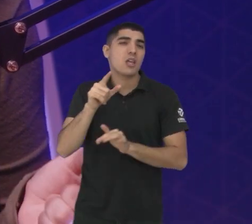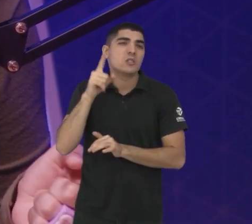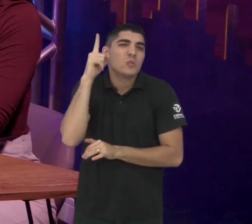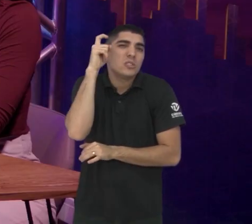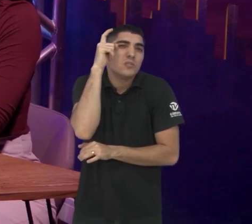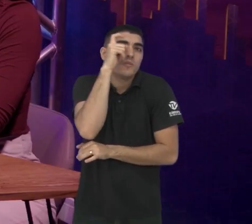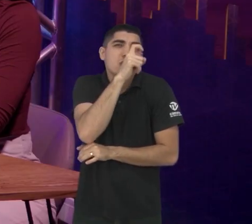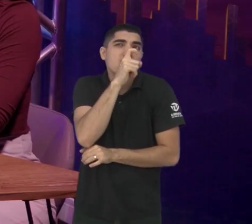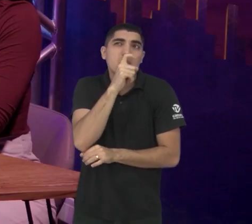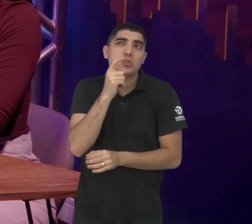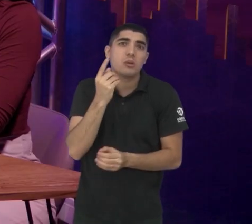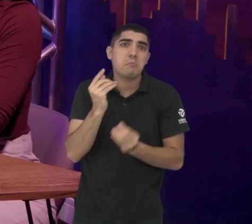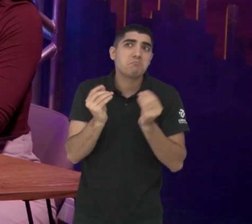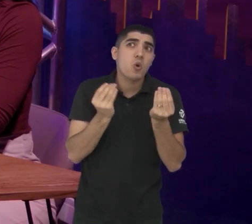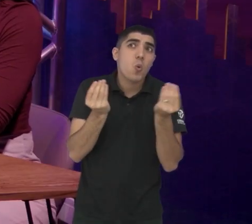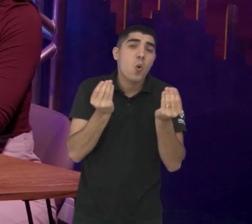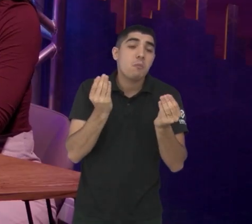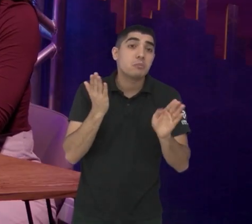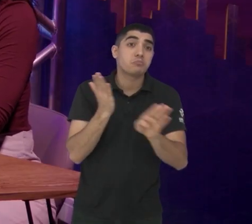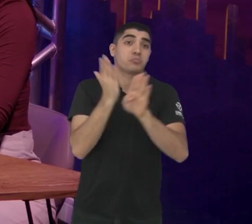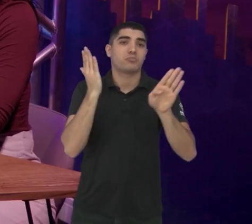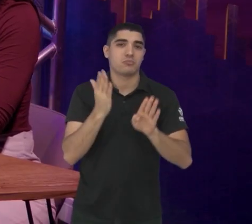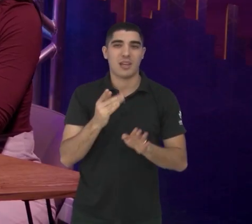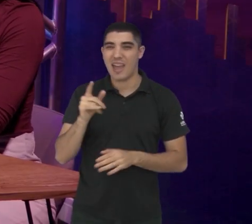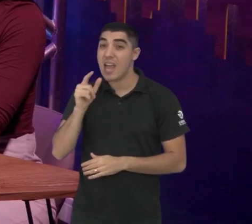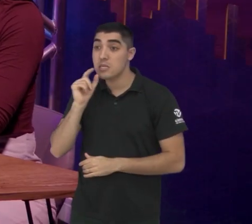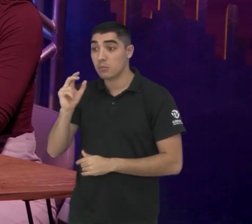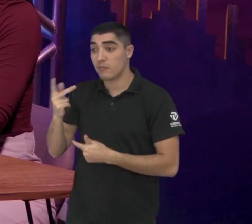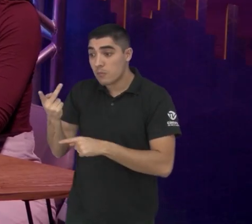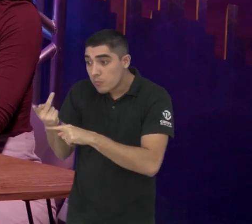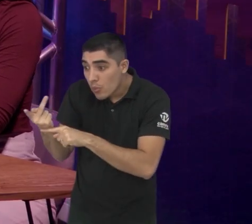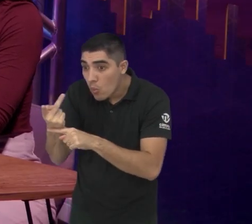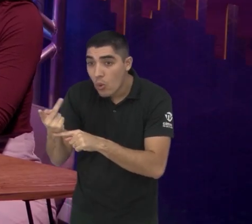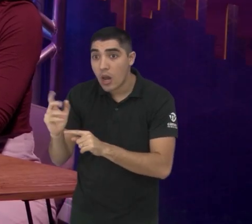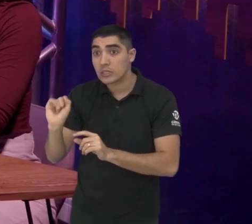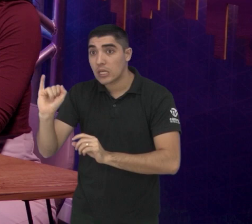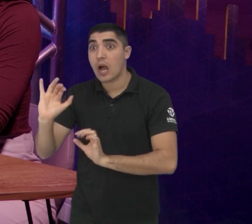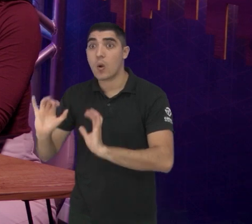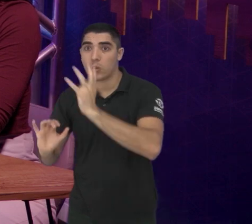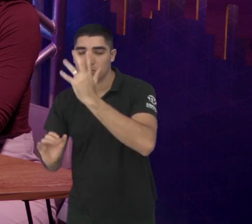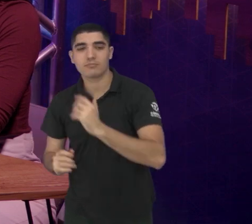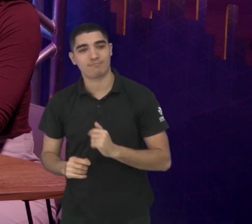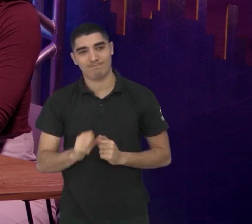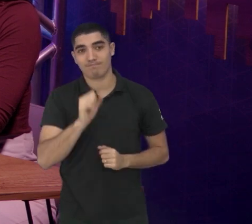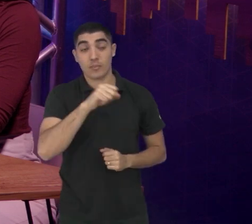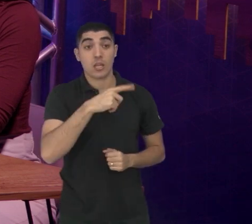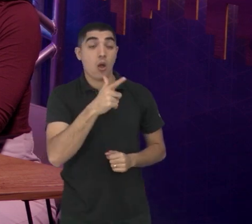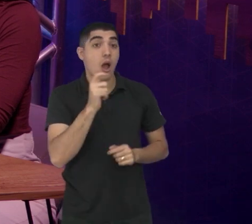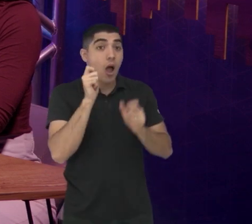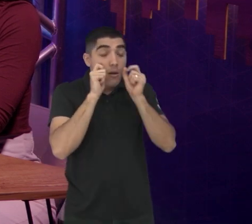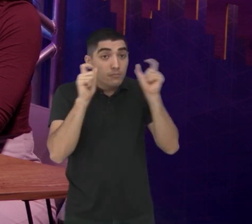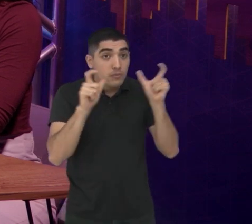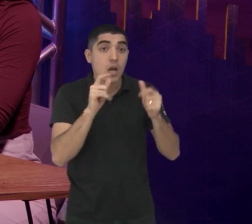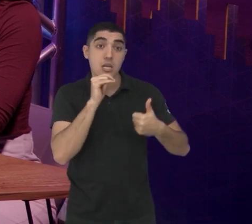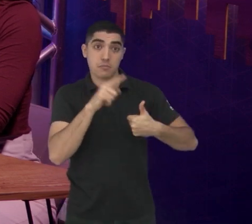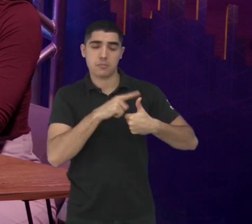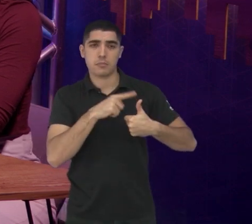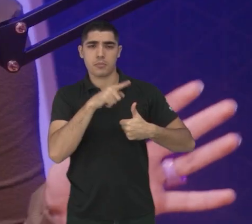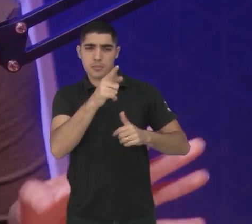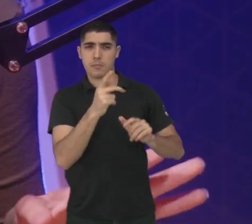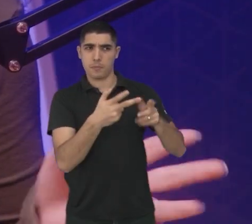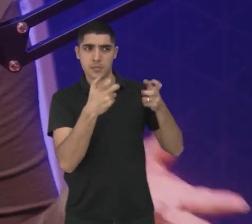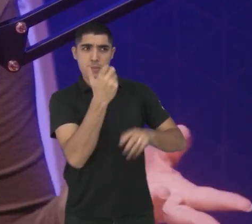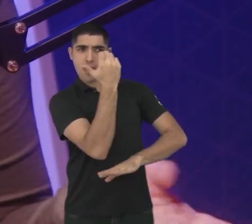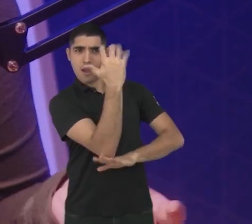difícil então de encontrar no resgate, né, pelo fato do cheiro. Exatamente. Então, os sinais de alerta: